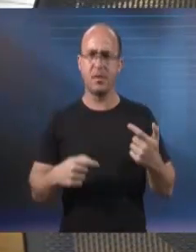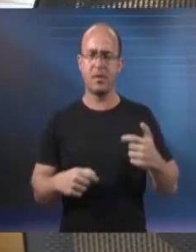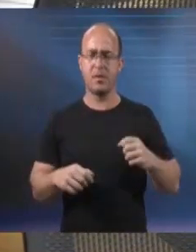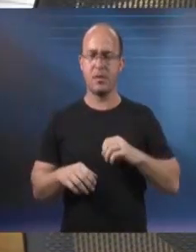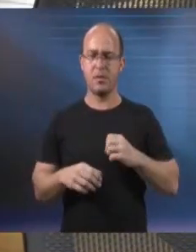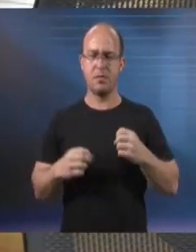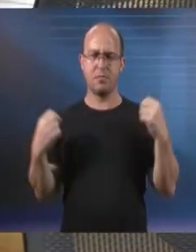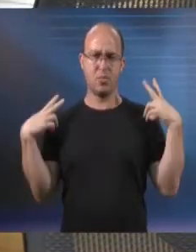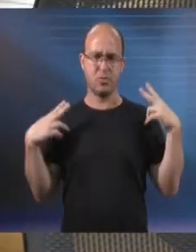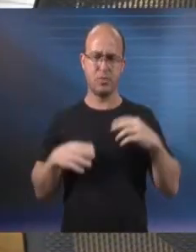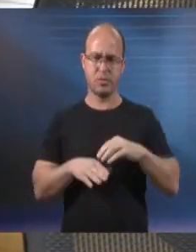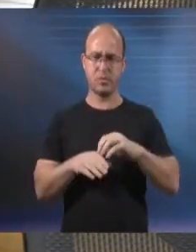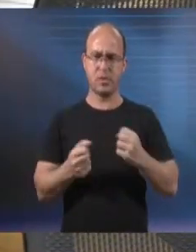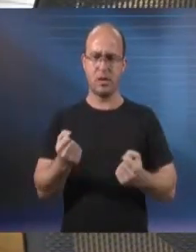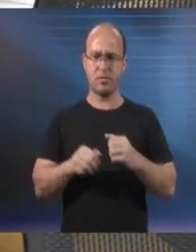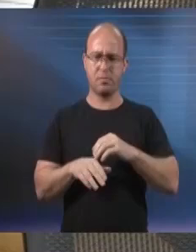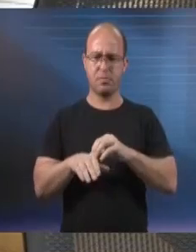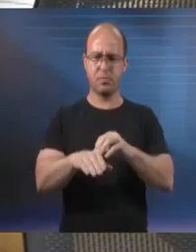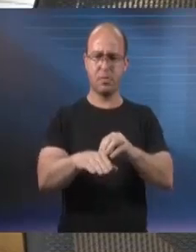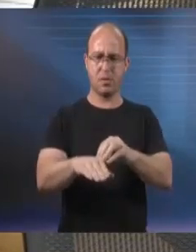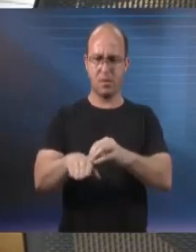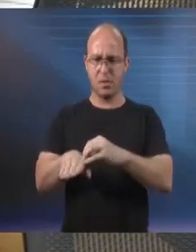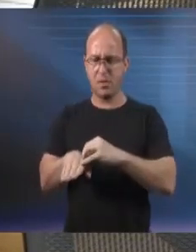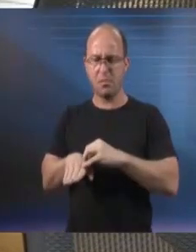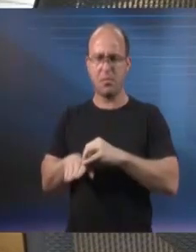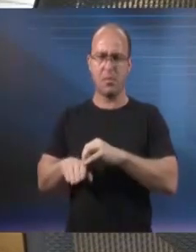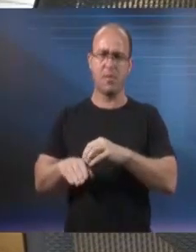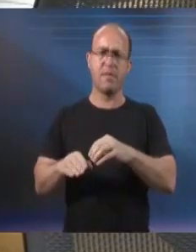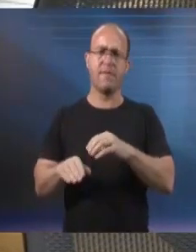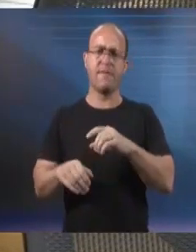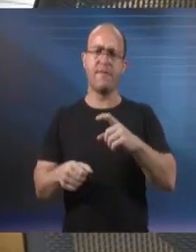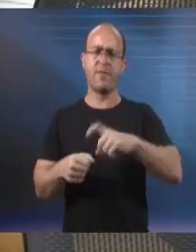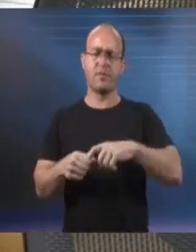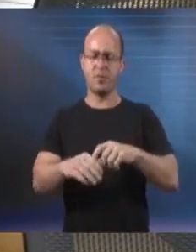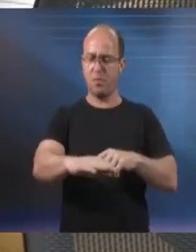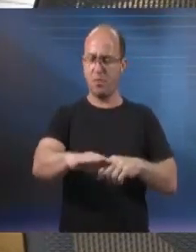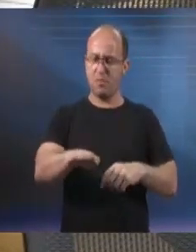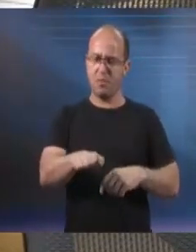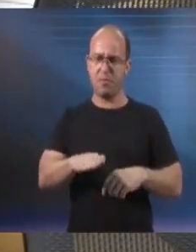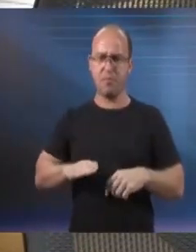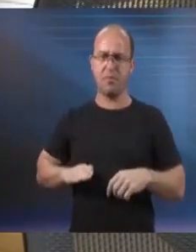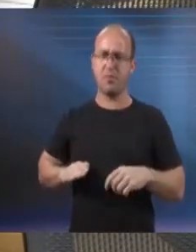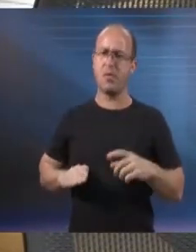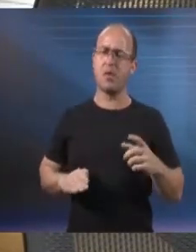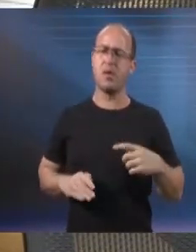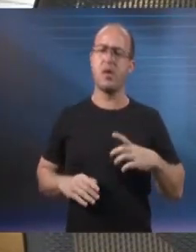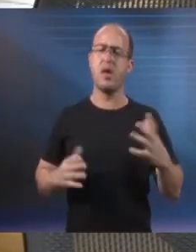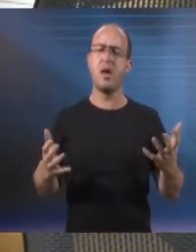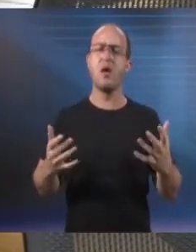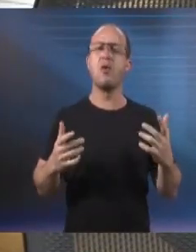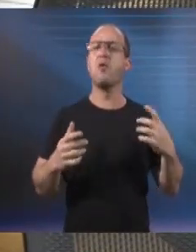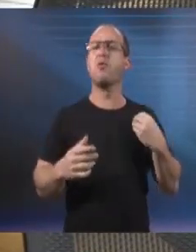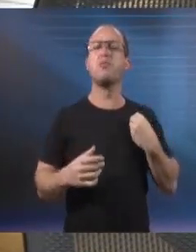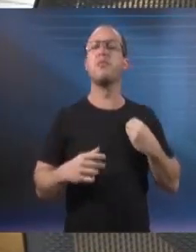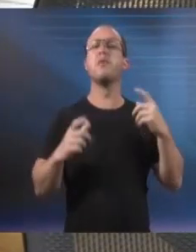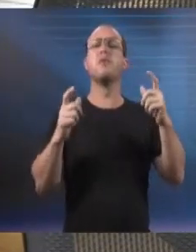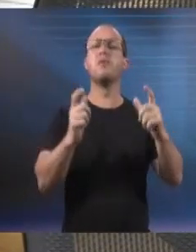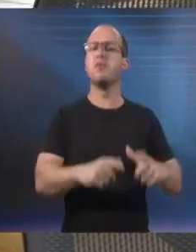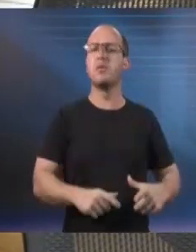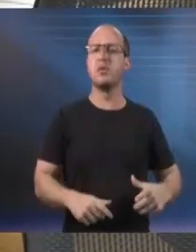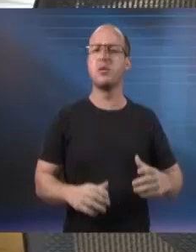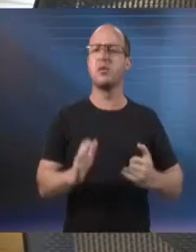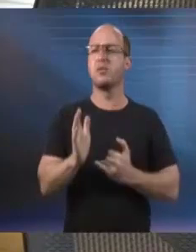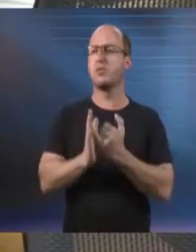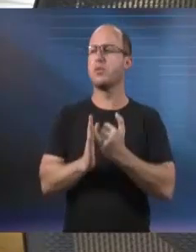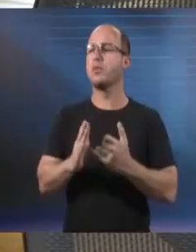de marcha ré. Aonde nós encontramos? E aí querem cobrar mais imposto? Primeiro faça